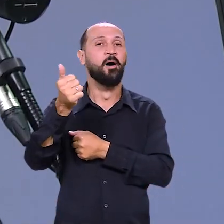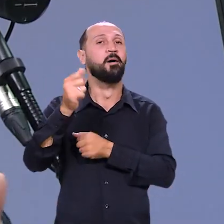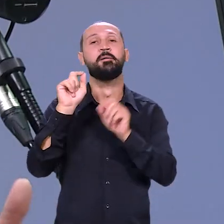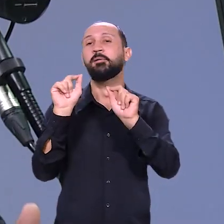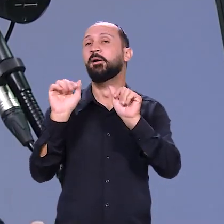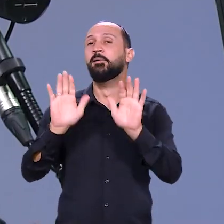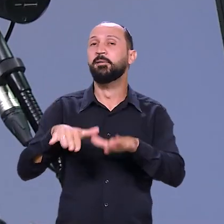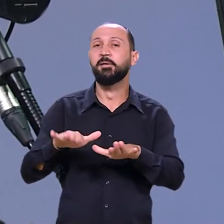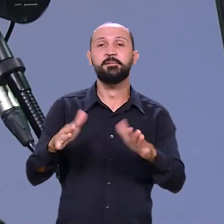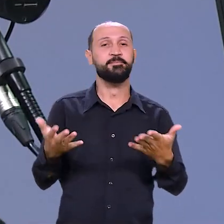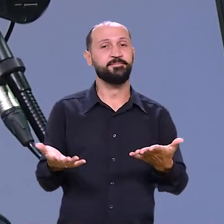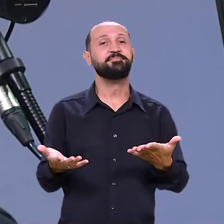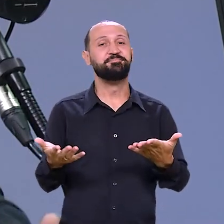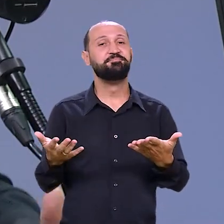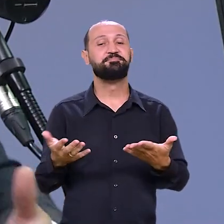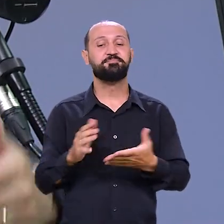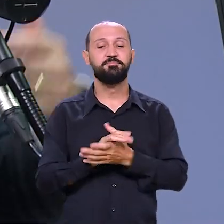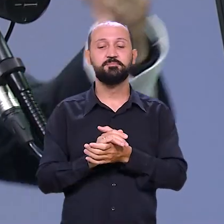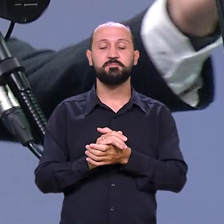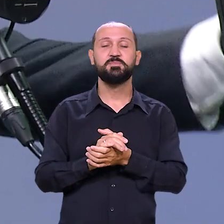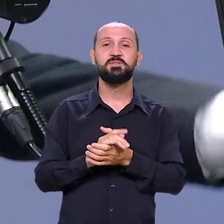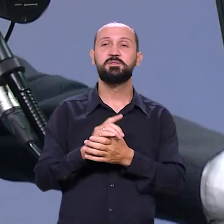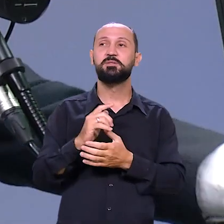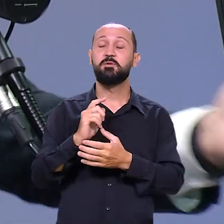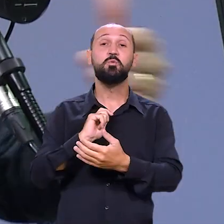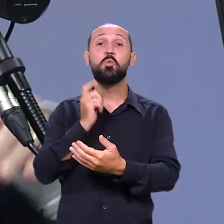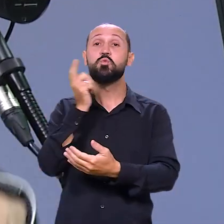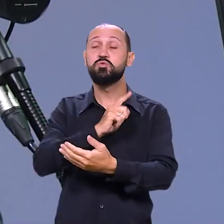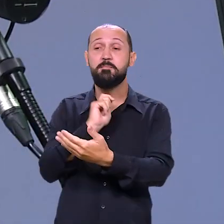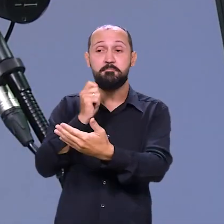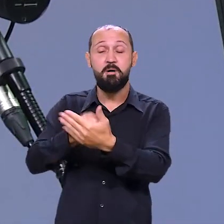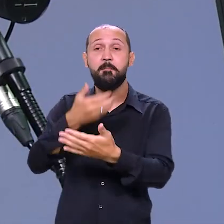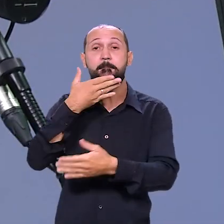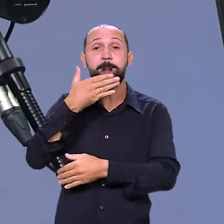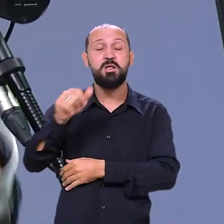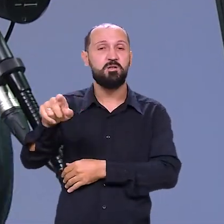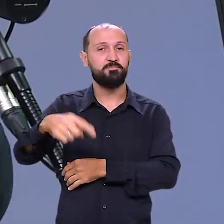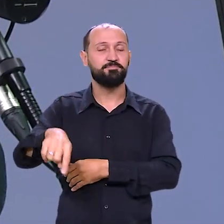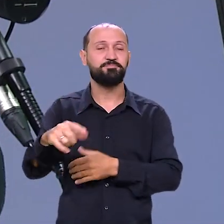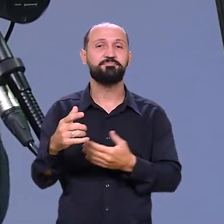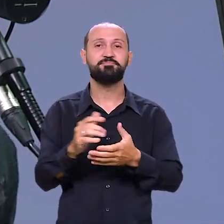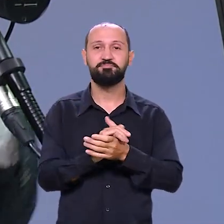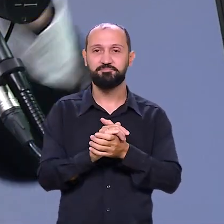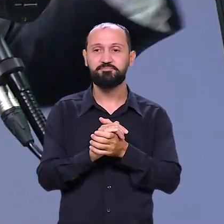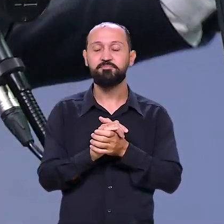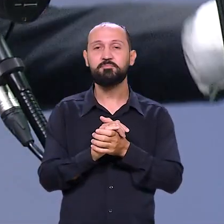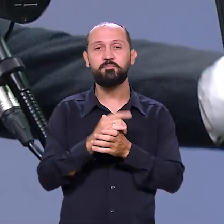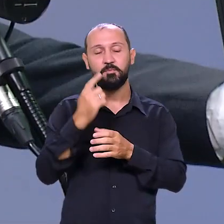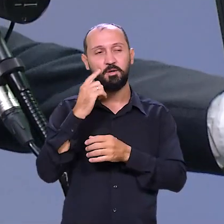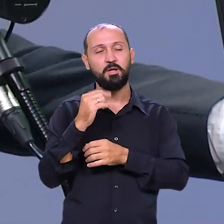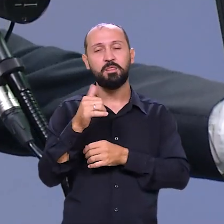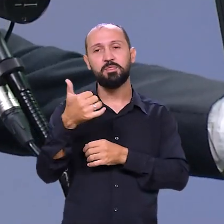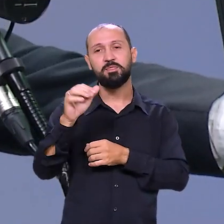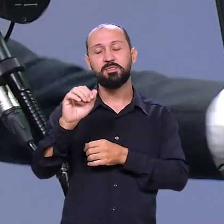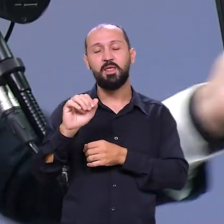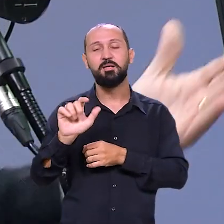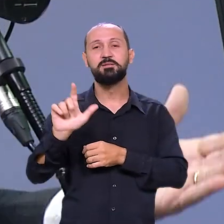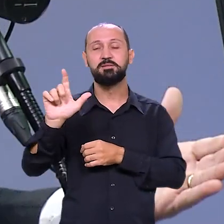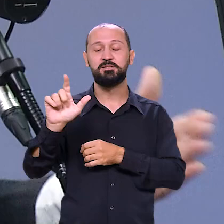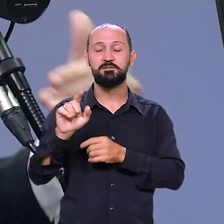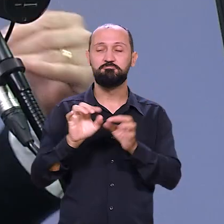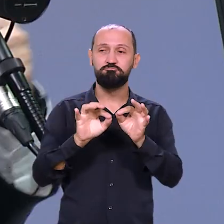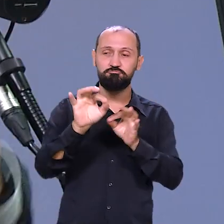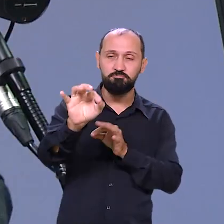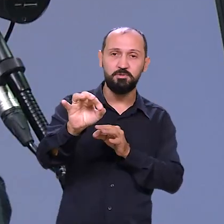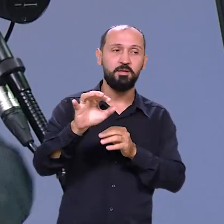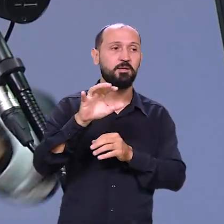mais em conta? Ele não teria como pagar melhor o produtor? E outra, ele ir buscar 10 litros de leite é uma